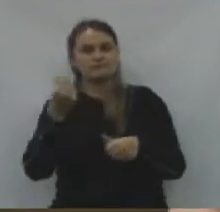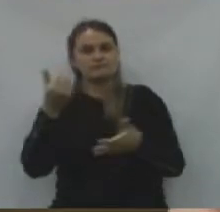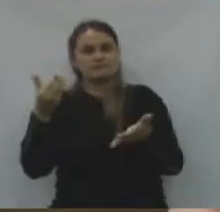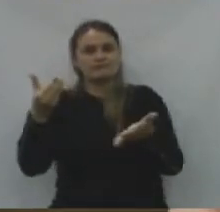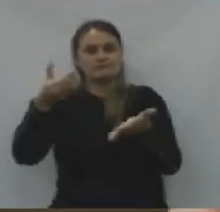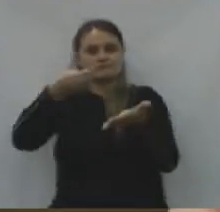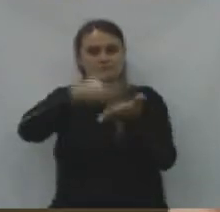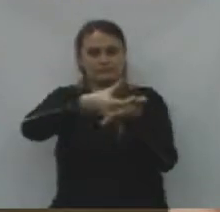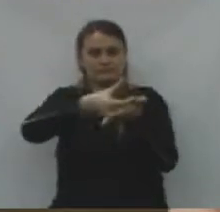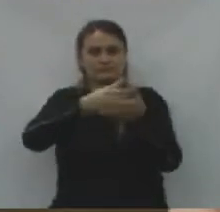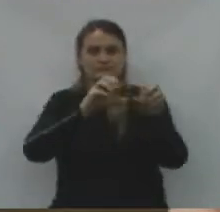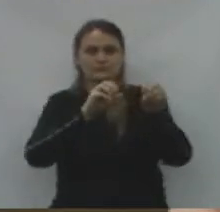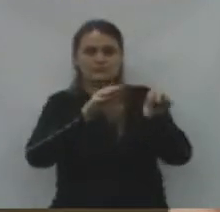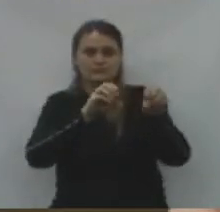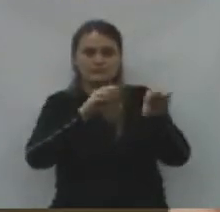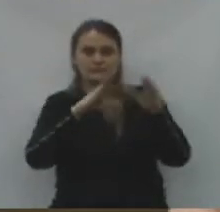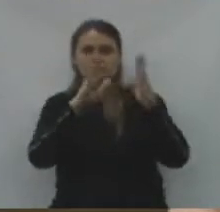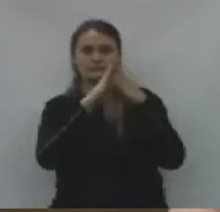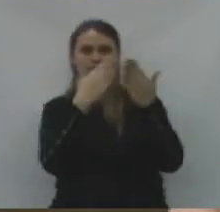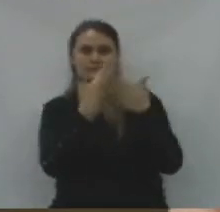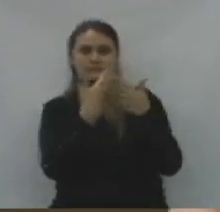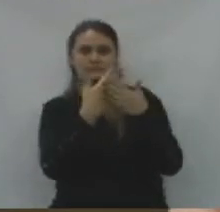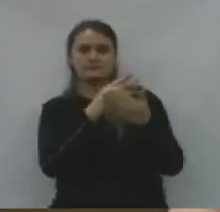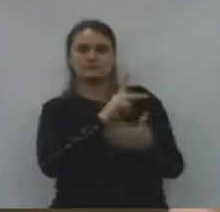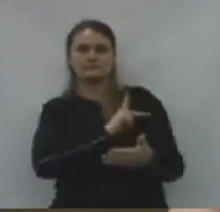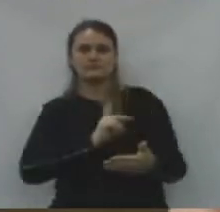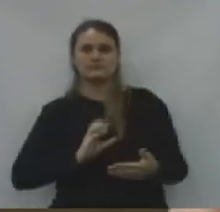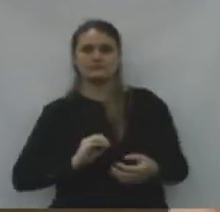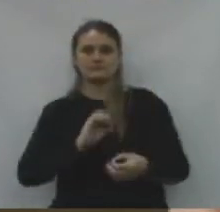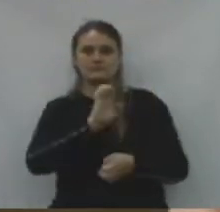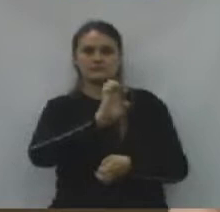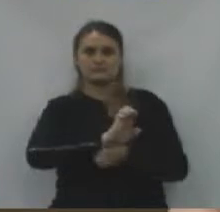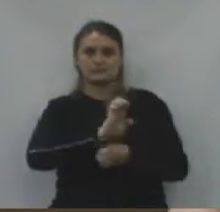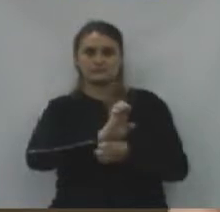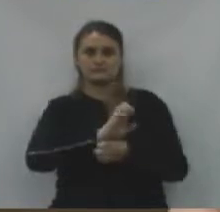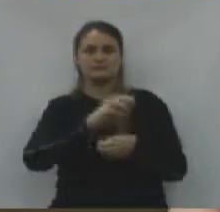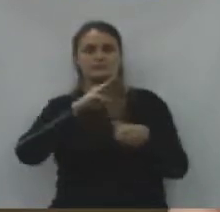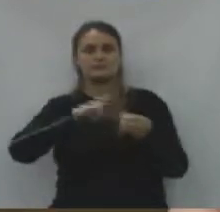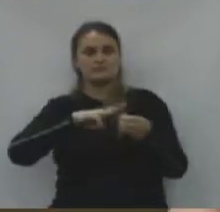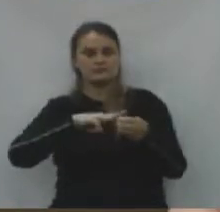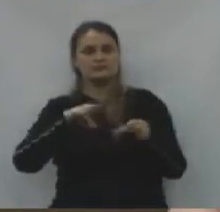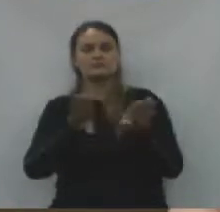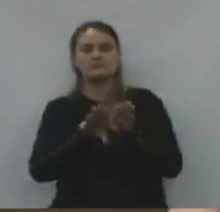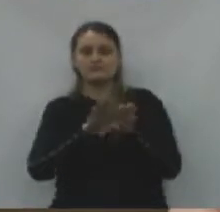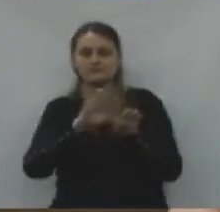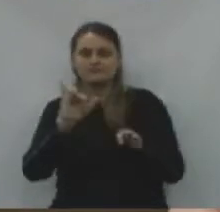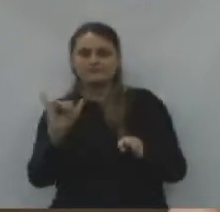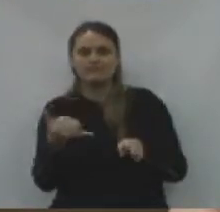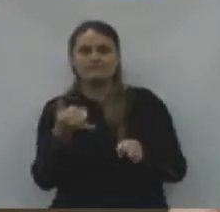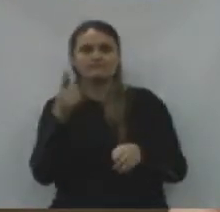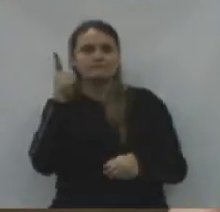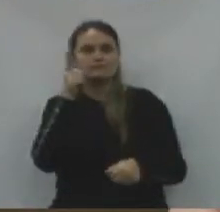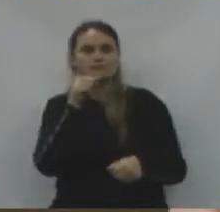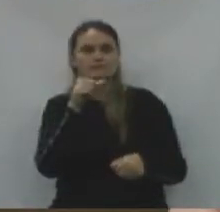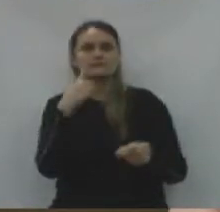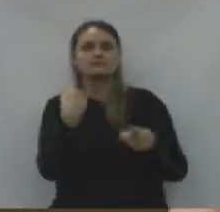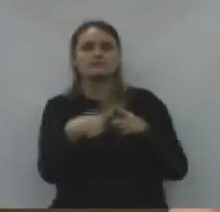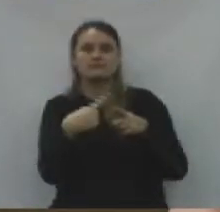na educação nas escolas estaduais e os municípios ganham muito com isso porque